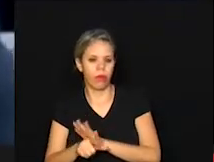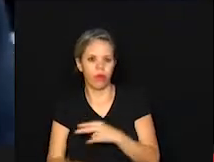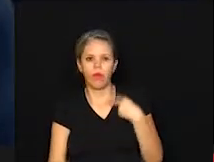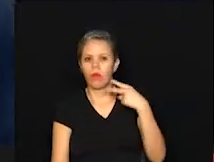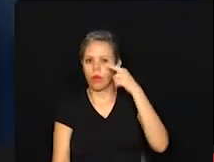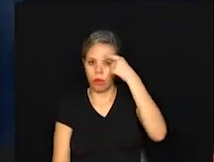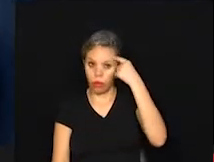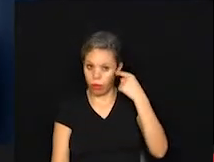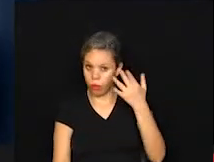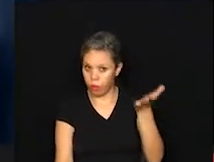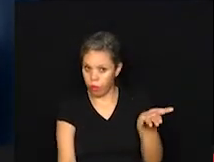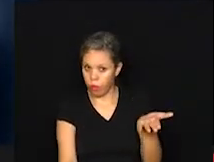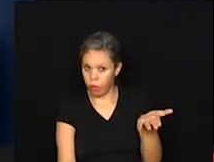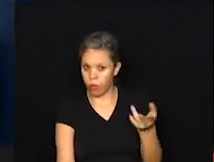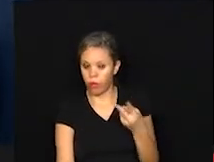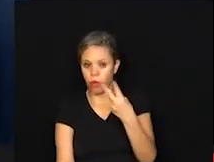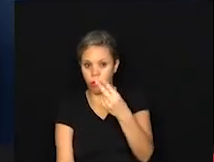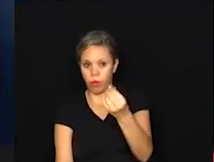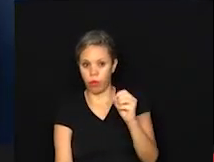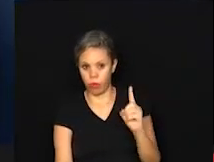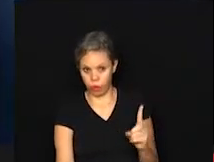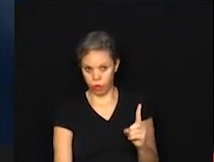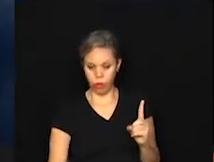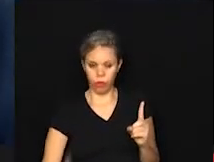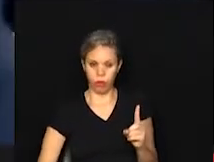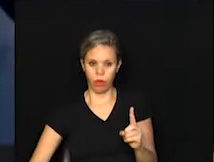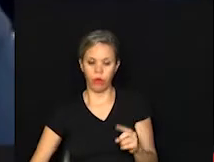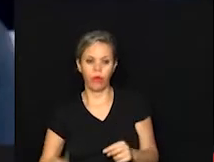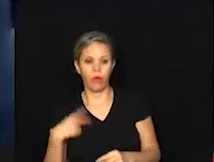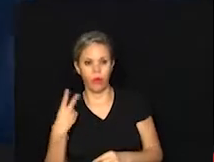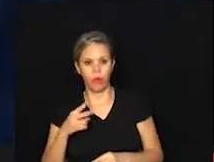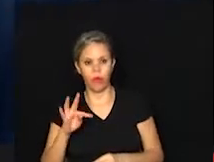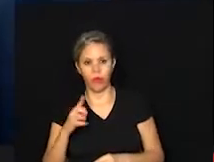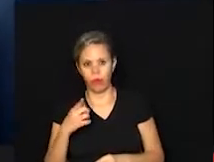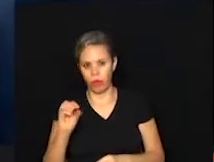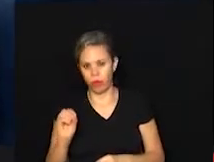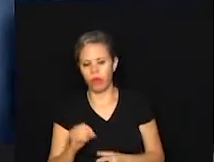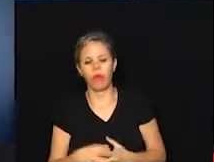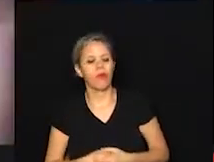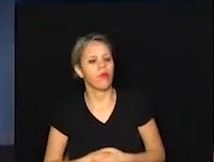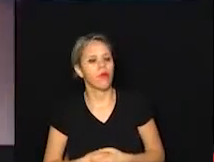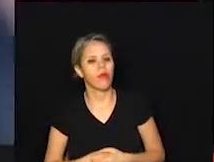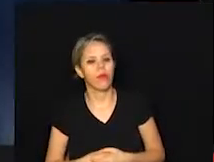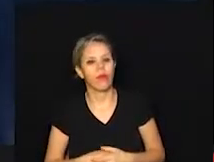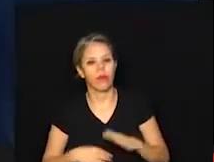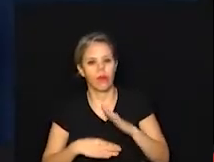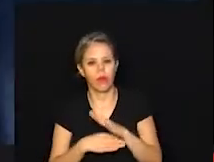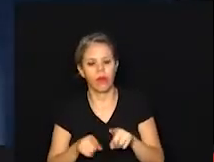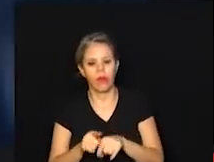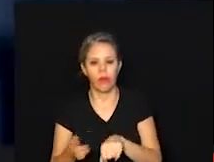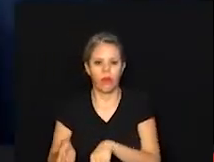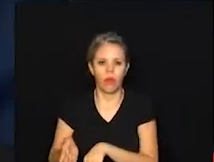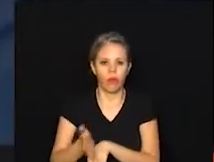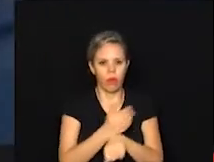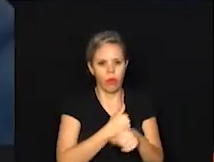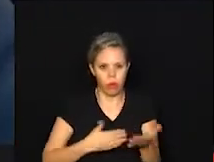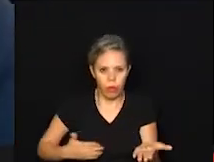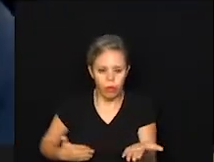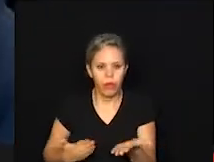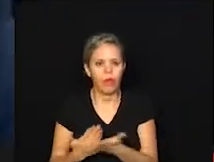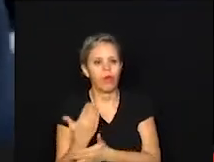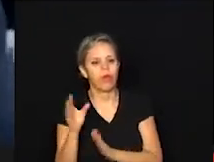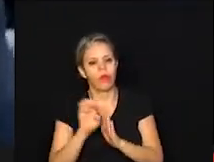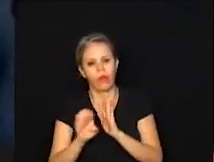Paola, de 2001, pelo nobre Tiãozinho e outros pares da casa, ela foi antes da aprovação do Estatuto